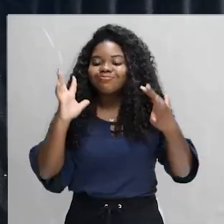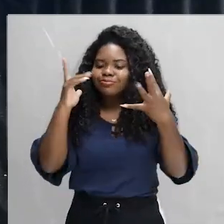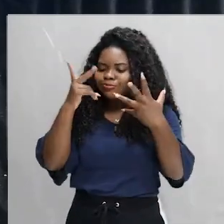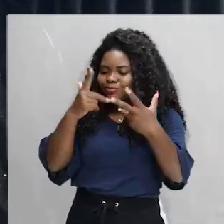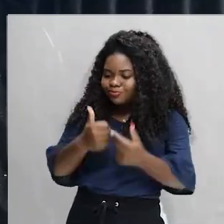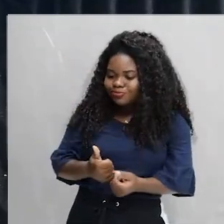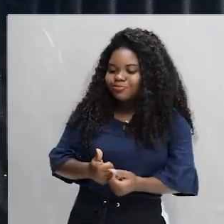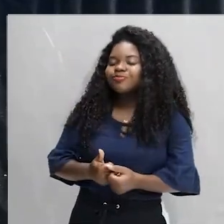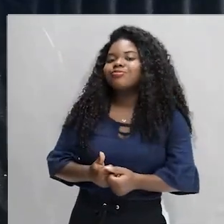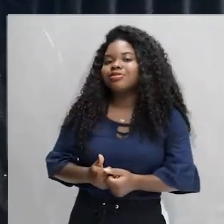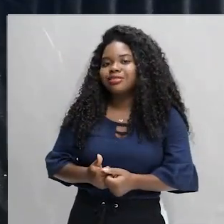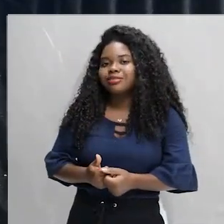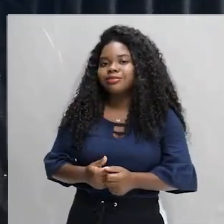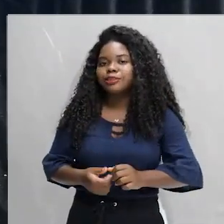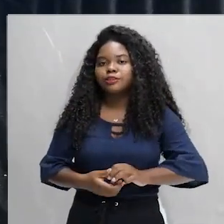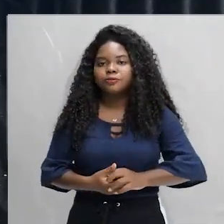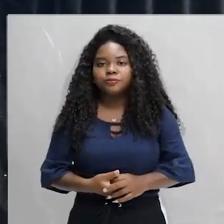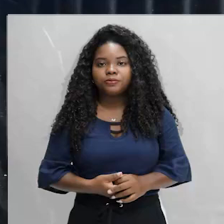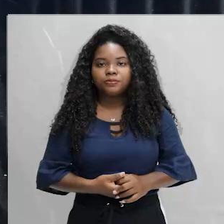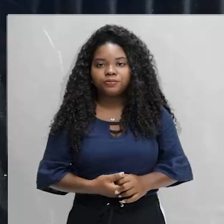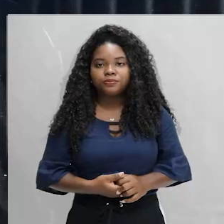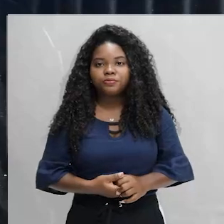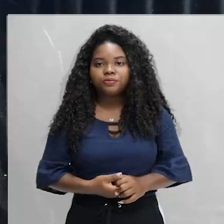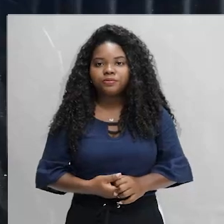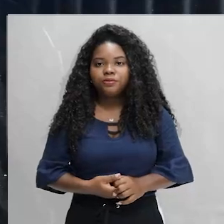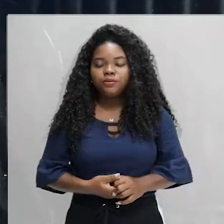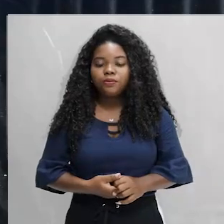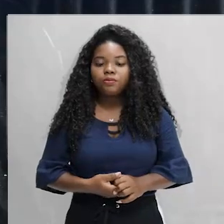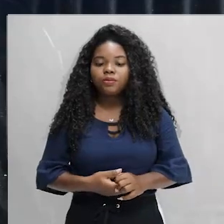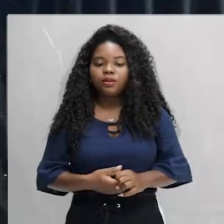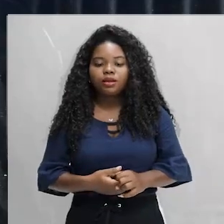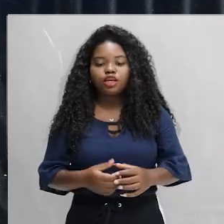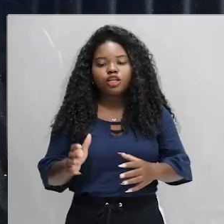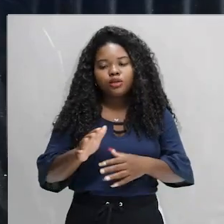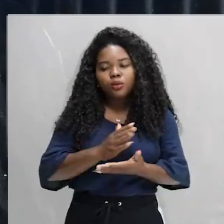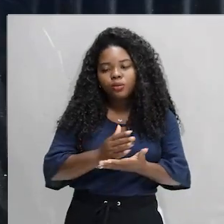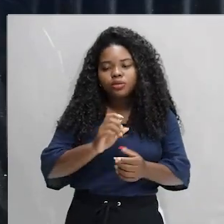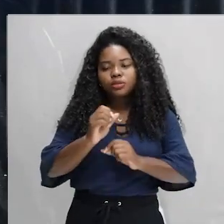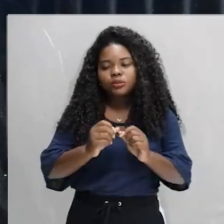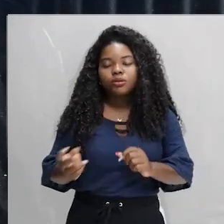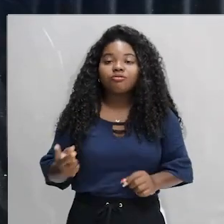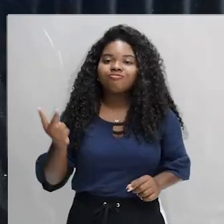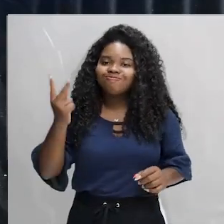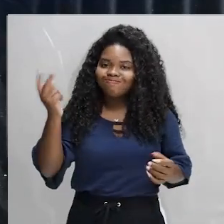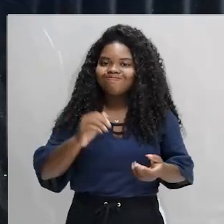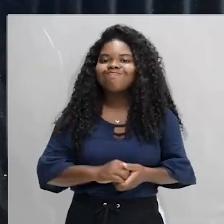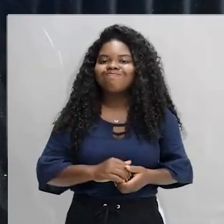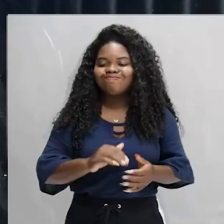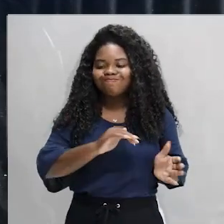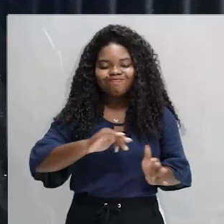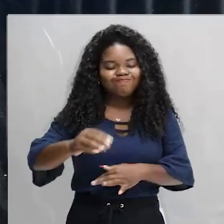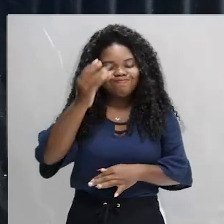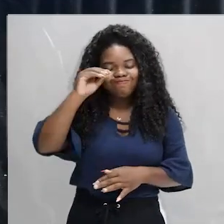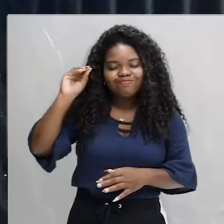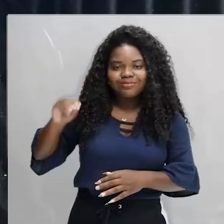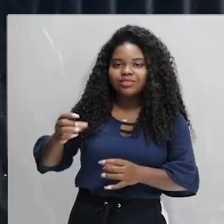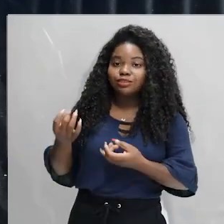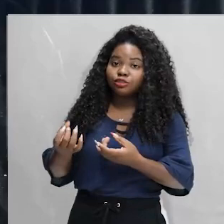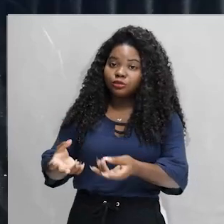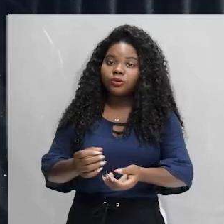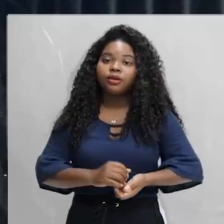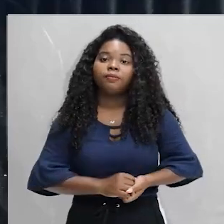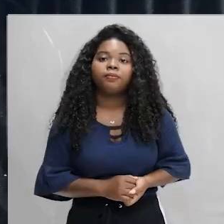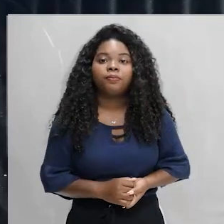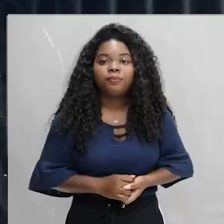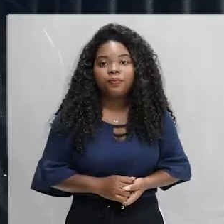aconchegantes num sítio que o cara nem percebia que tinha, e aí ele começou a valorizar e deixou para lá a história de querer vender o sítio,